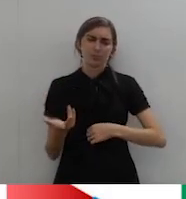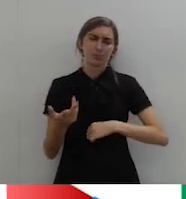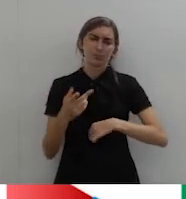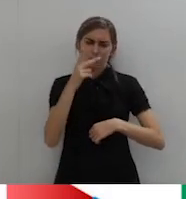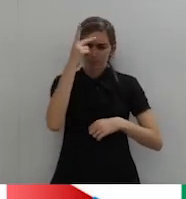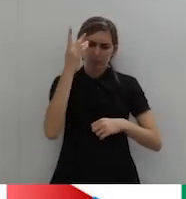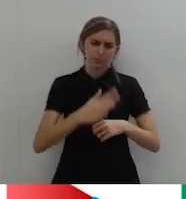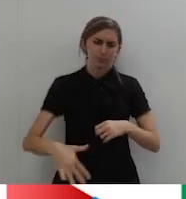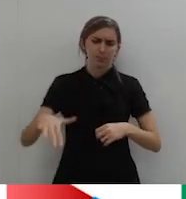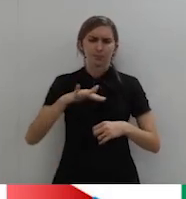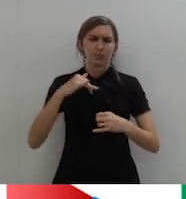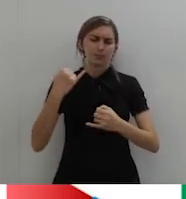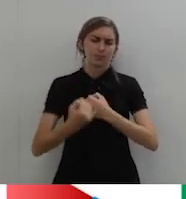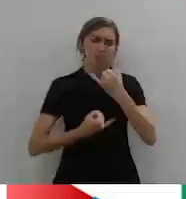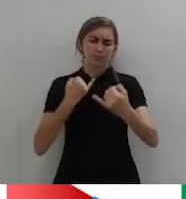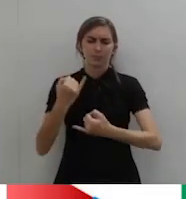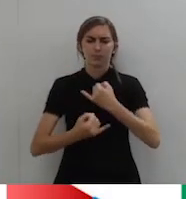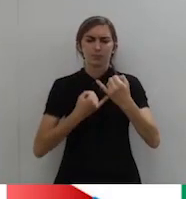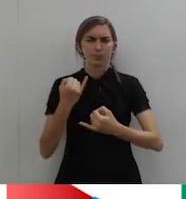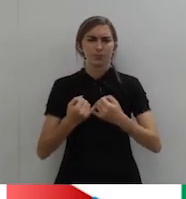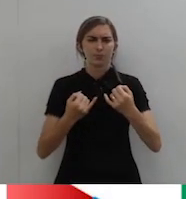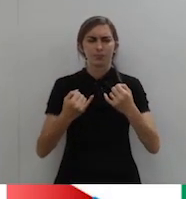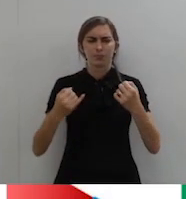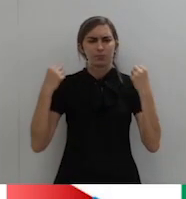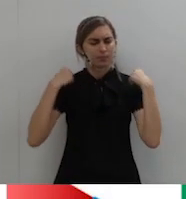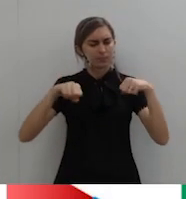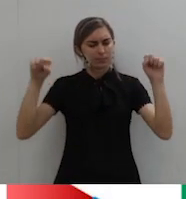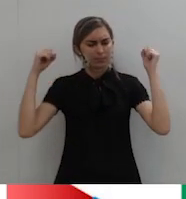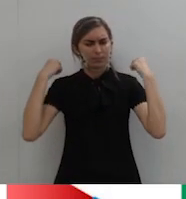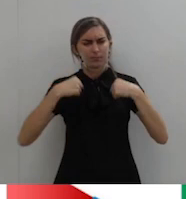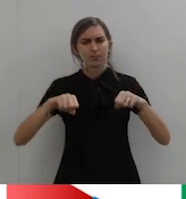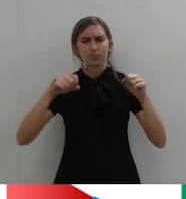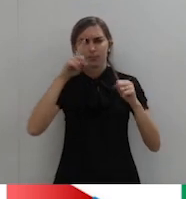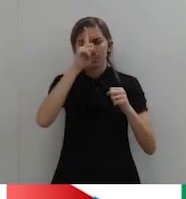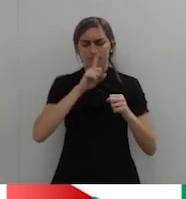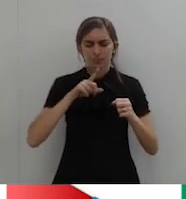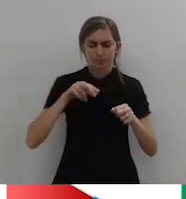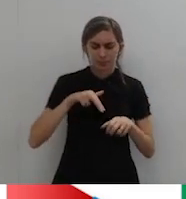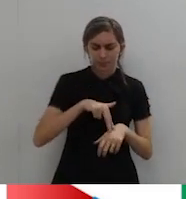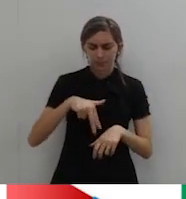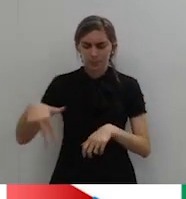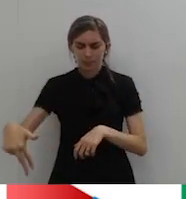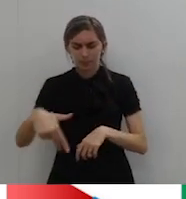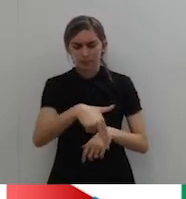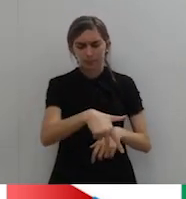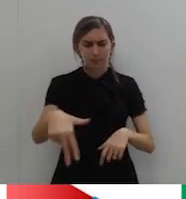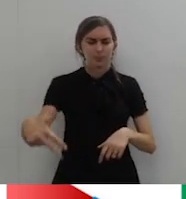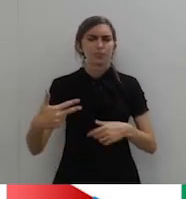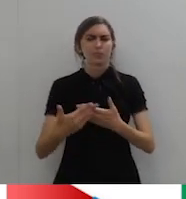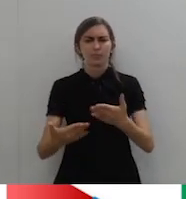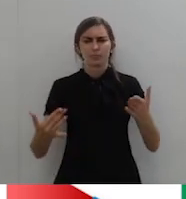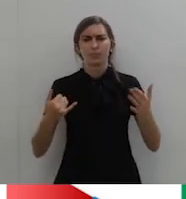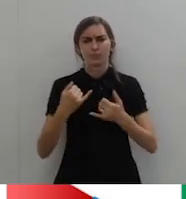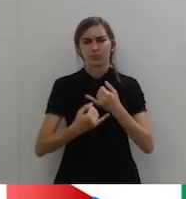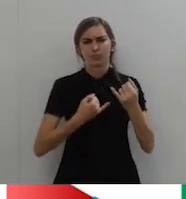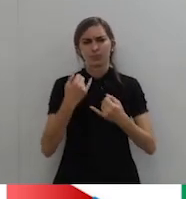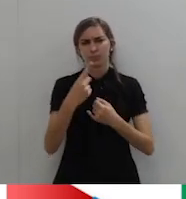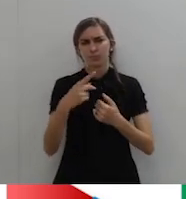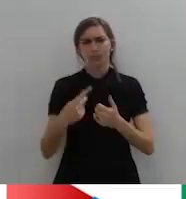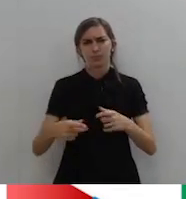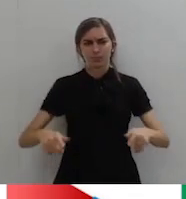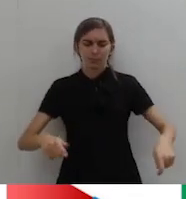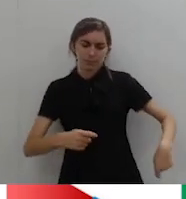né? Pessoas que estão brincando de academia ou amarelinha e uma outra pessoa que está brincando lá com o